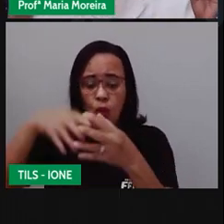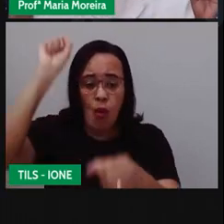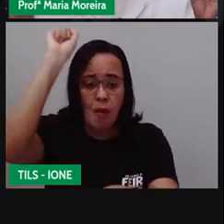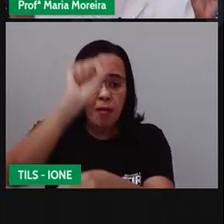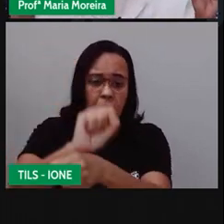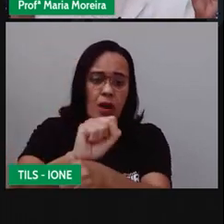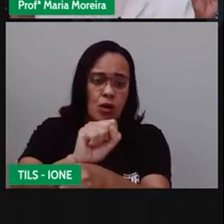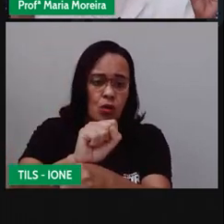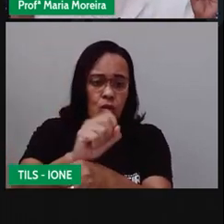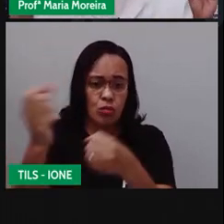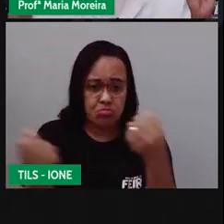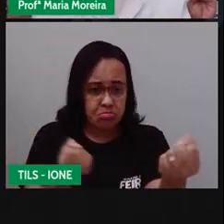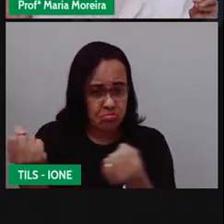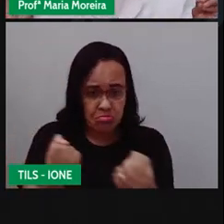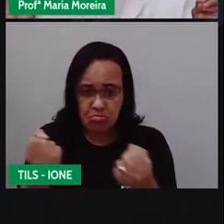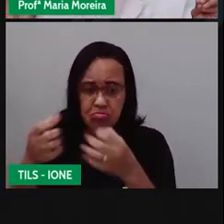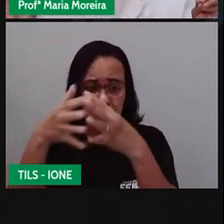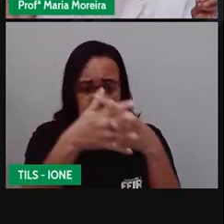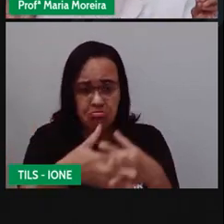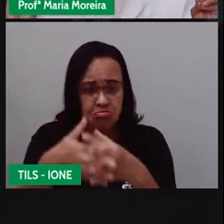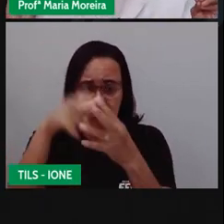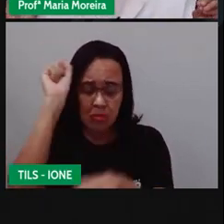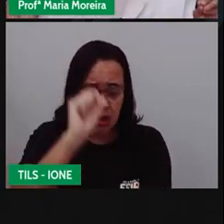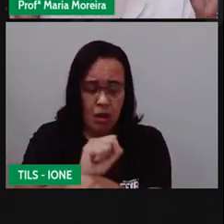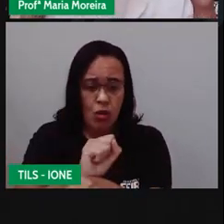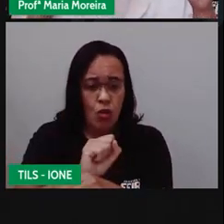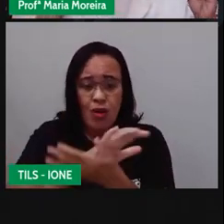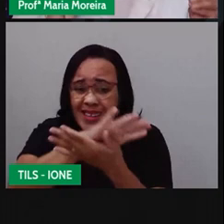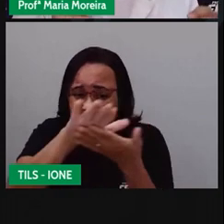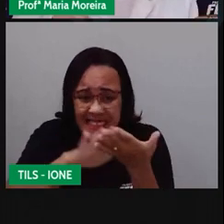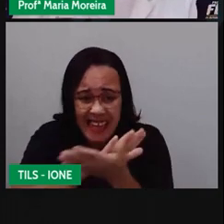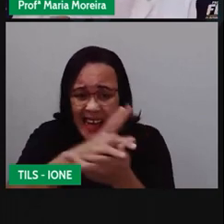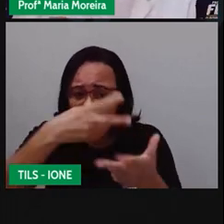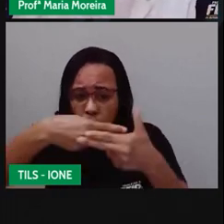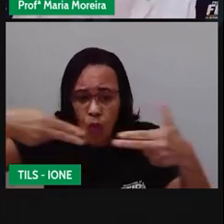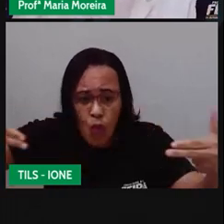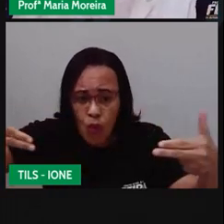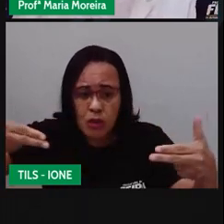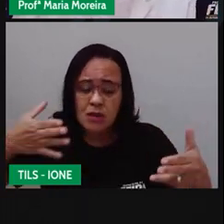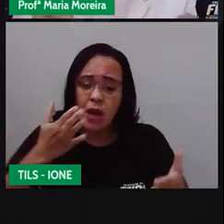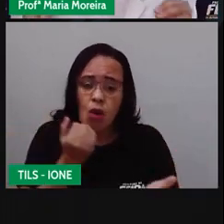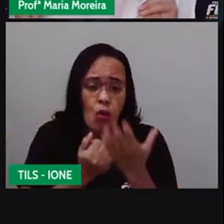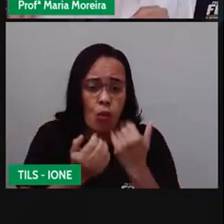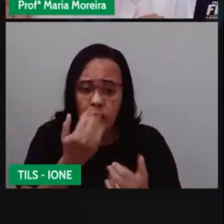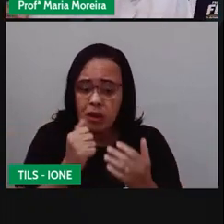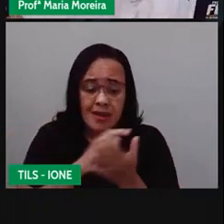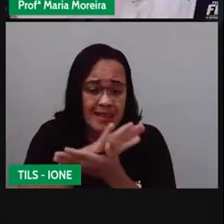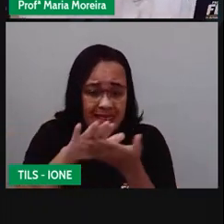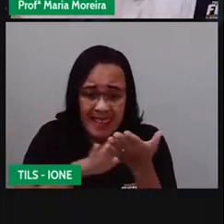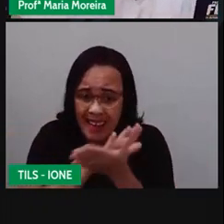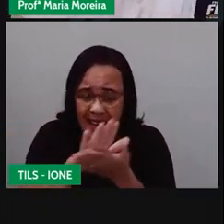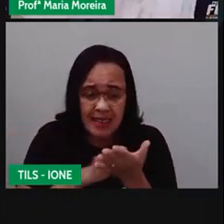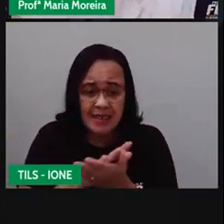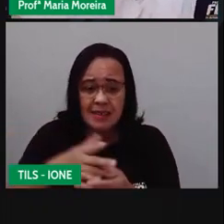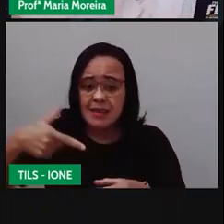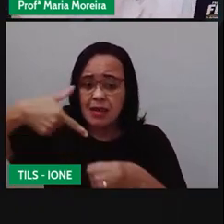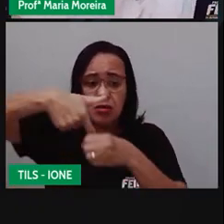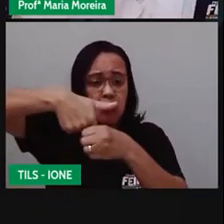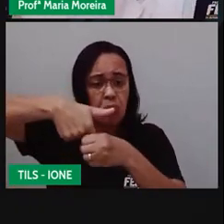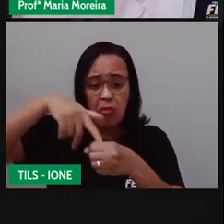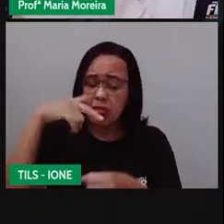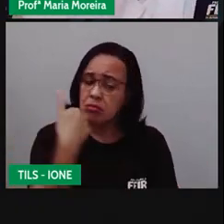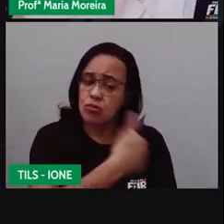Ninguém recebia nada, nenhum tipo de mercadoria. Não tinha gasolina nos postos, não tinha alimento, né,